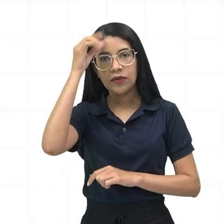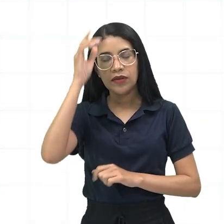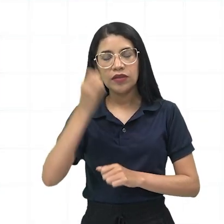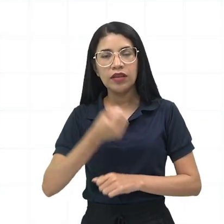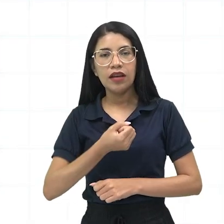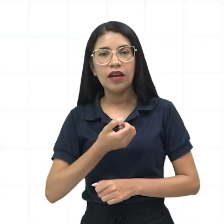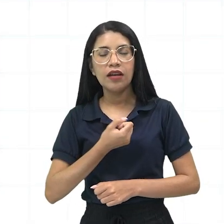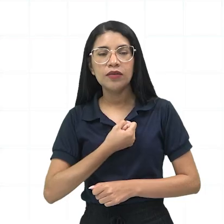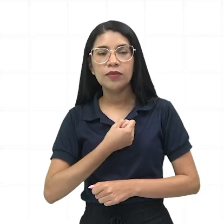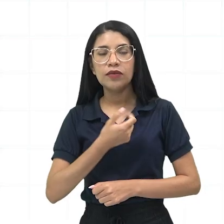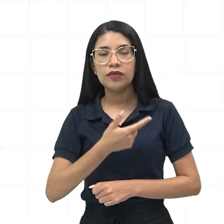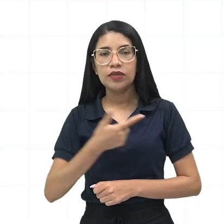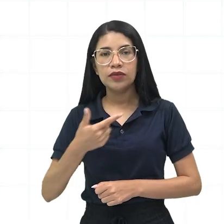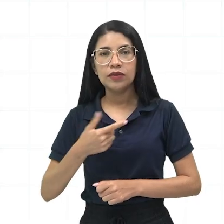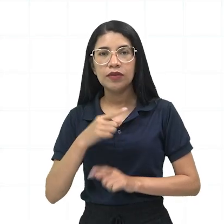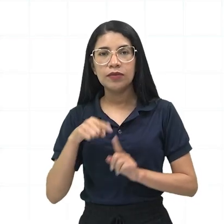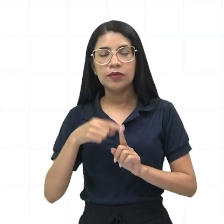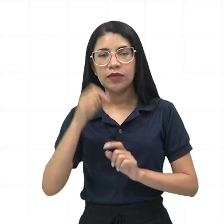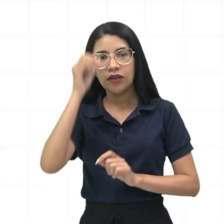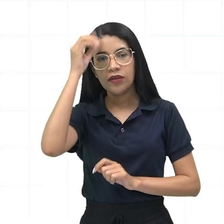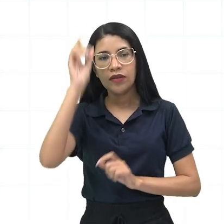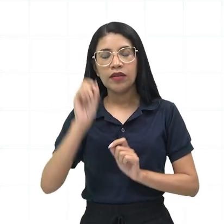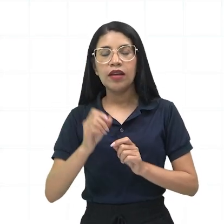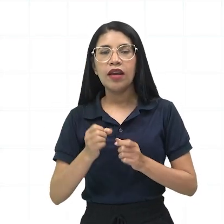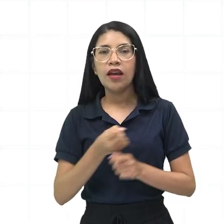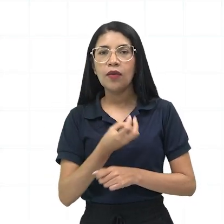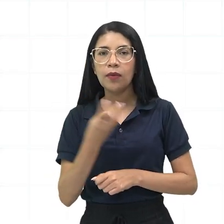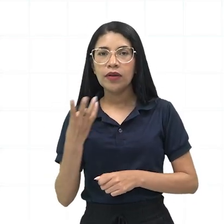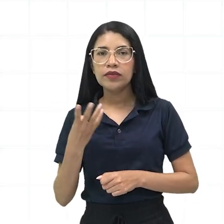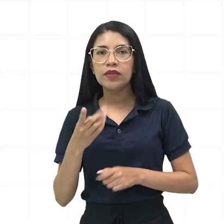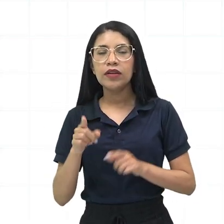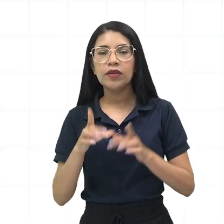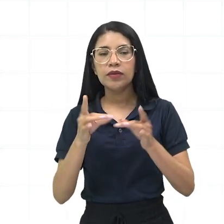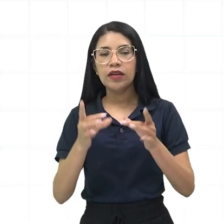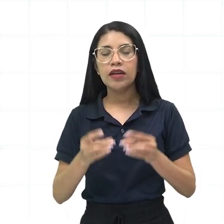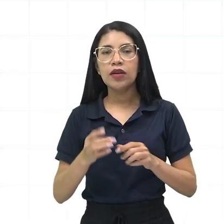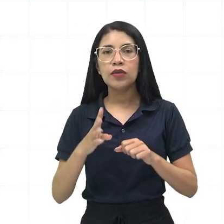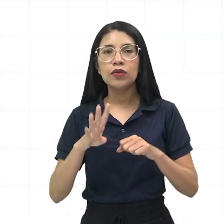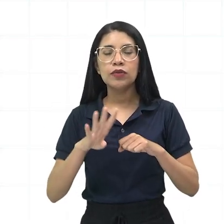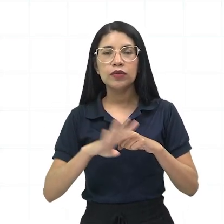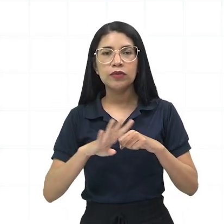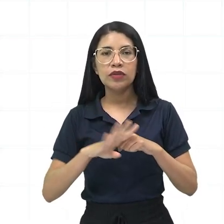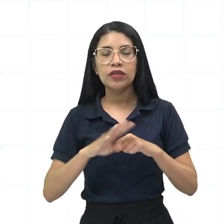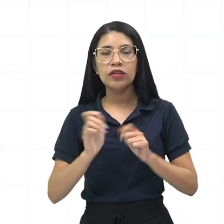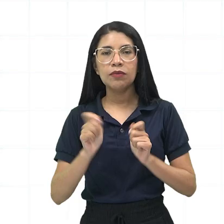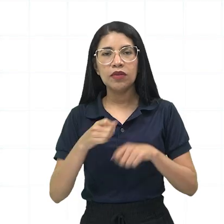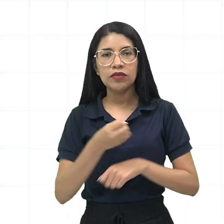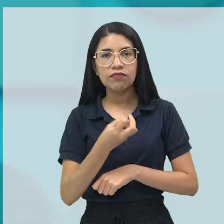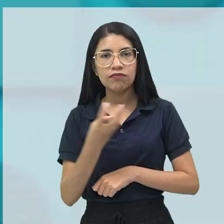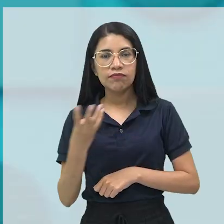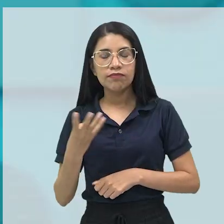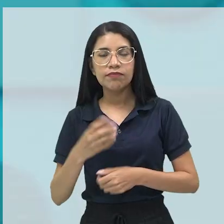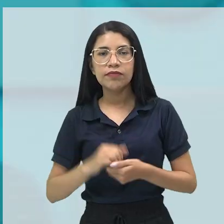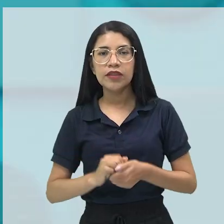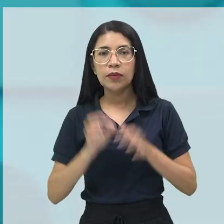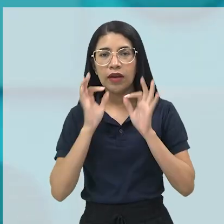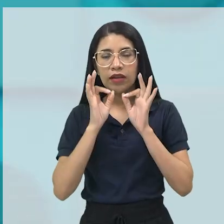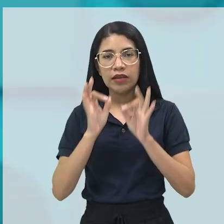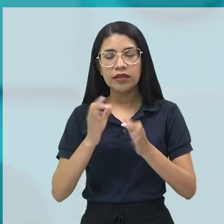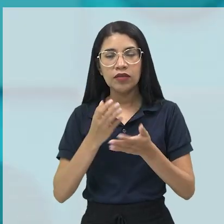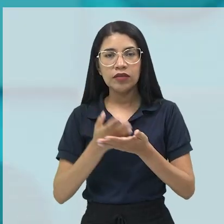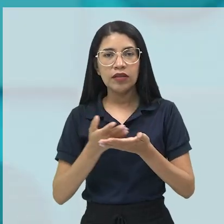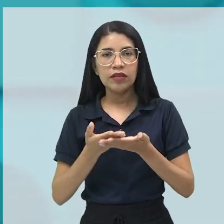da aula 22, então, são os quantificadores e o detalhamento, substantivos contáveis. Então, prestem